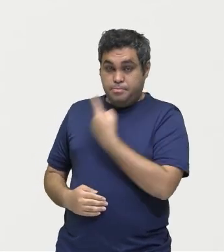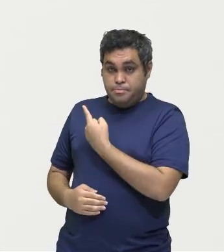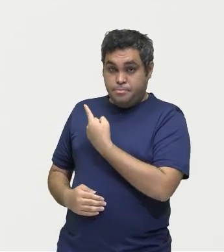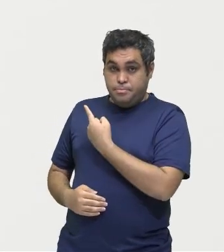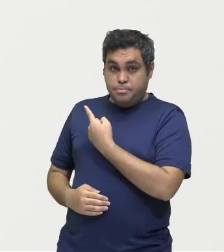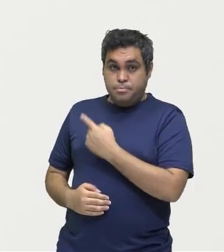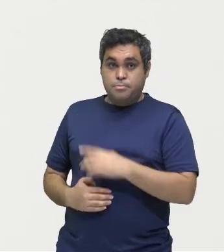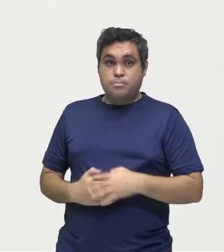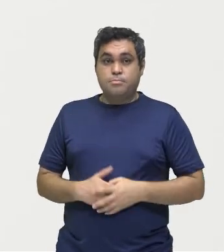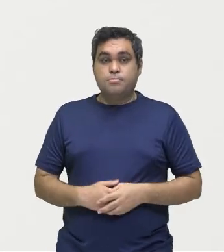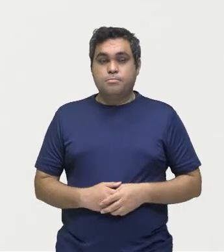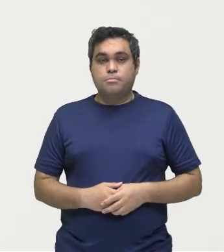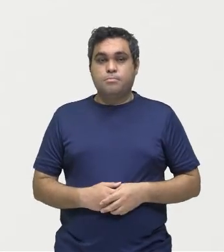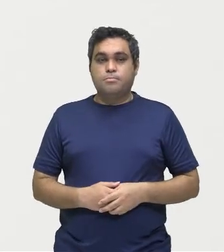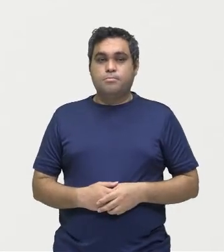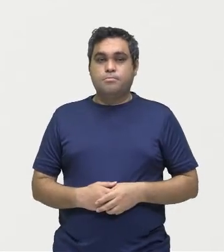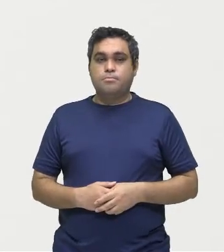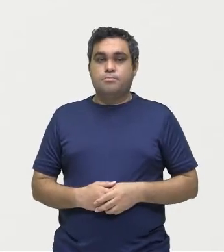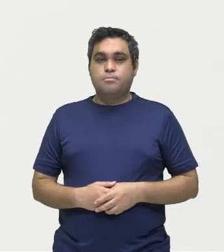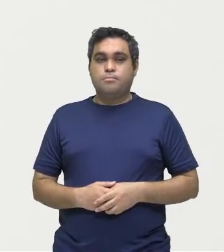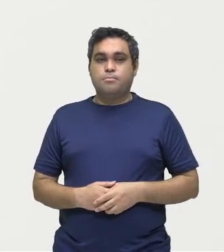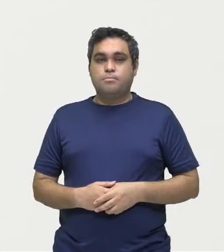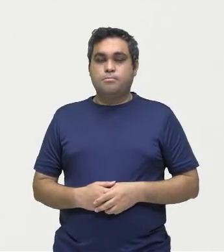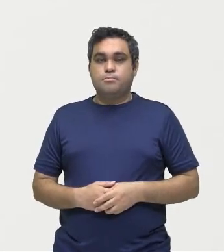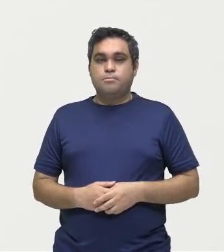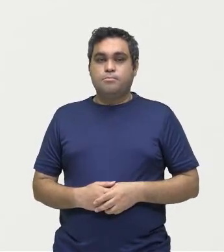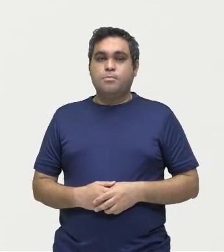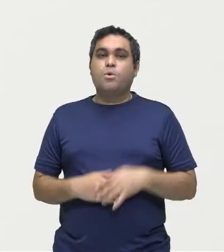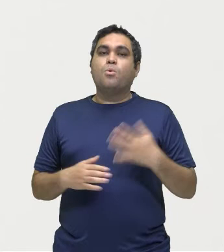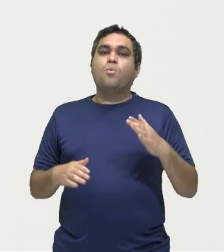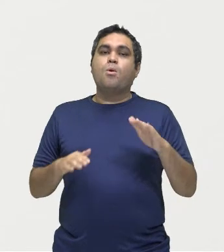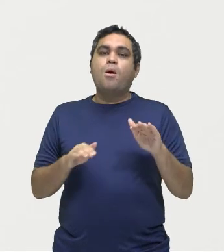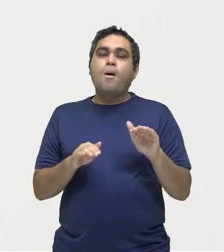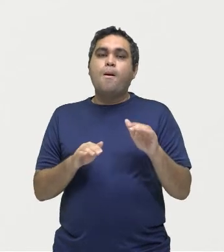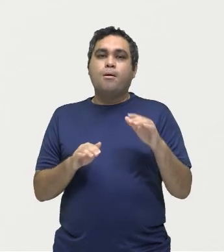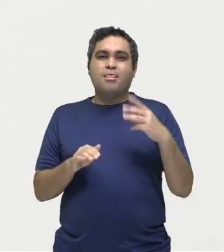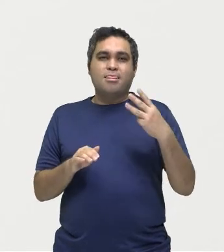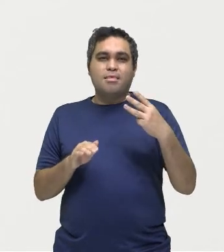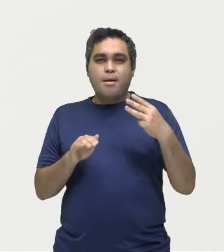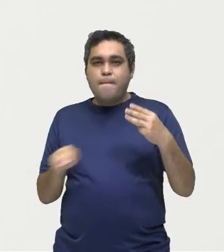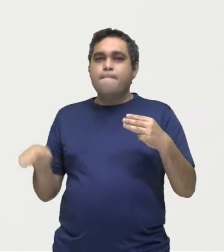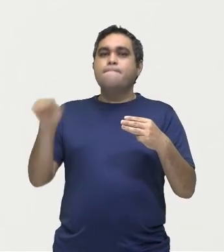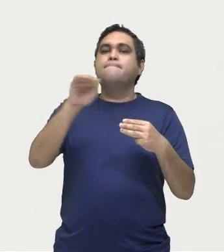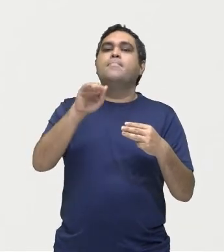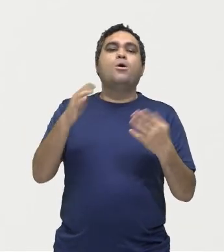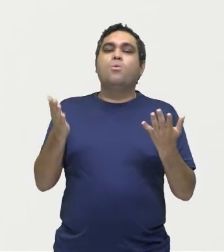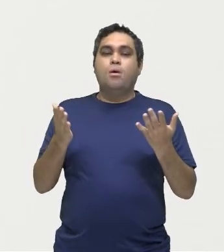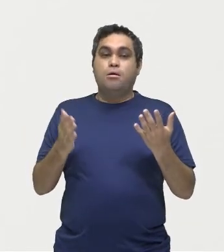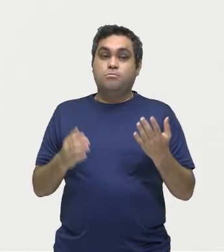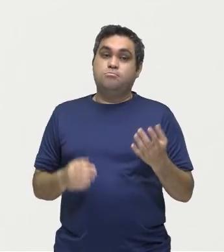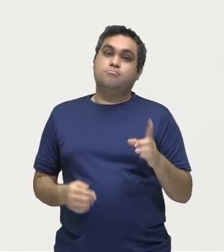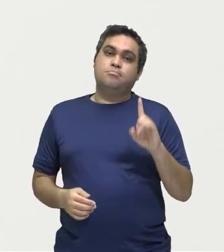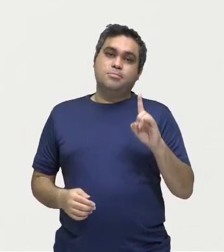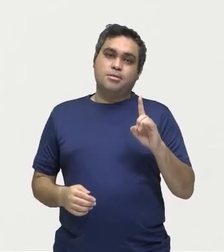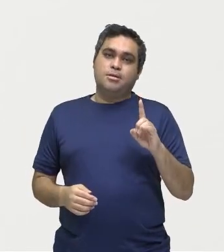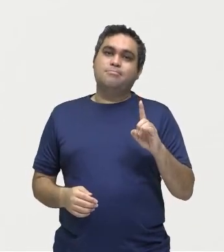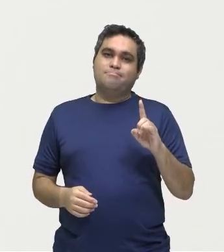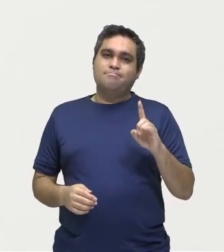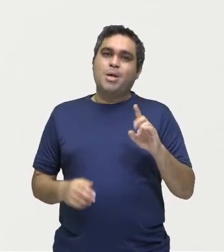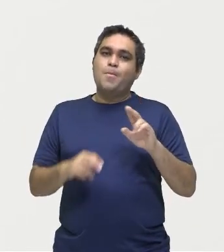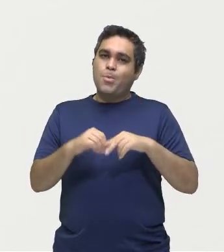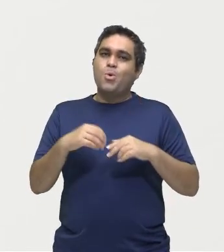né? A única que é maior que 3 é a letra D. Ou poderemos fazer o seguinte,